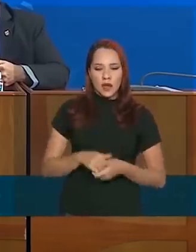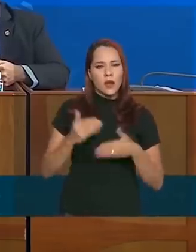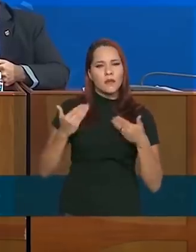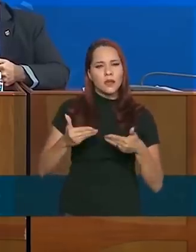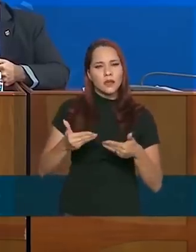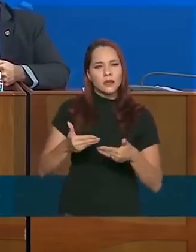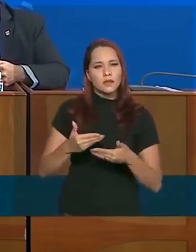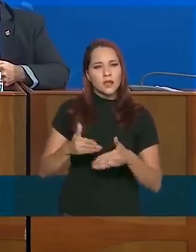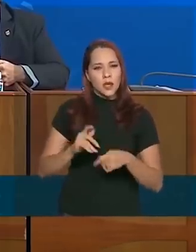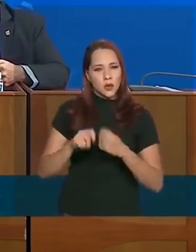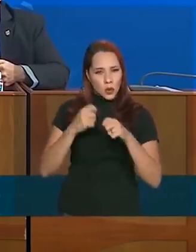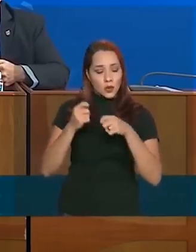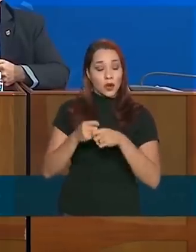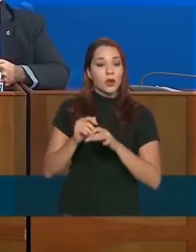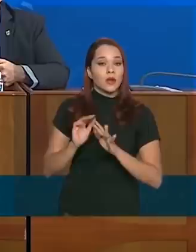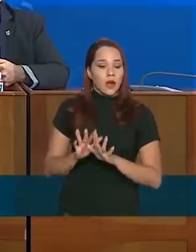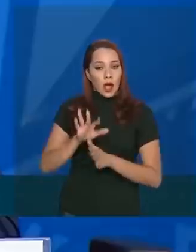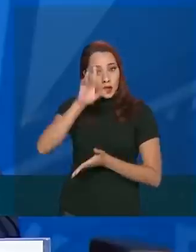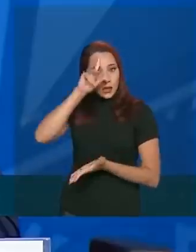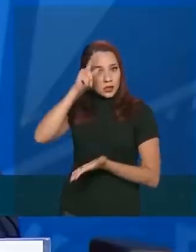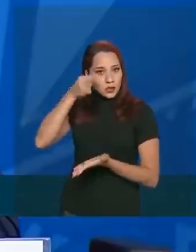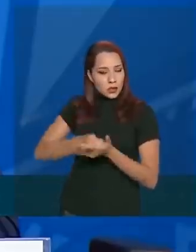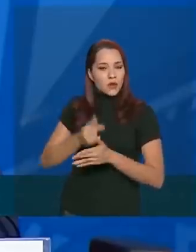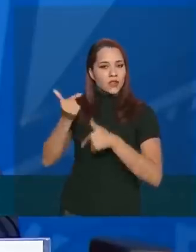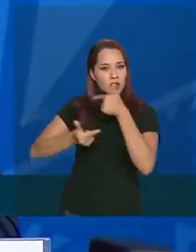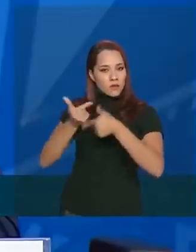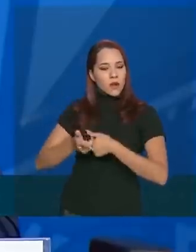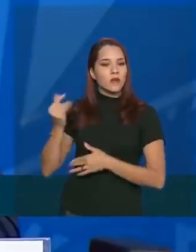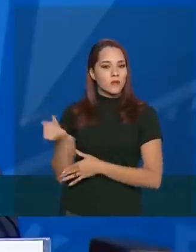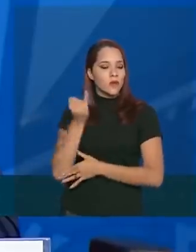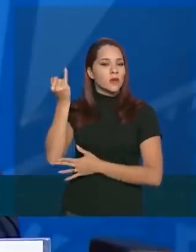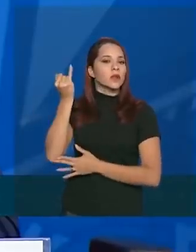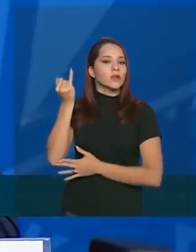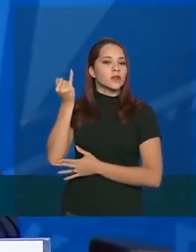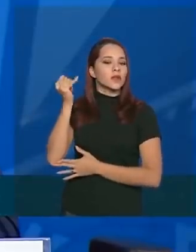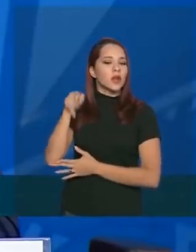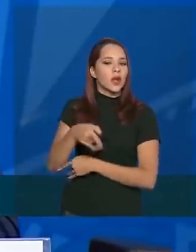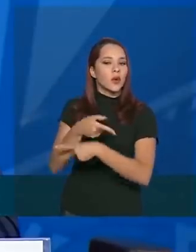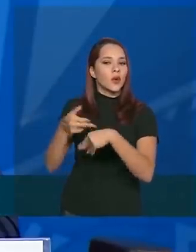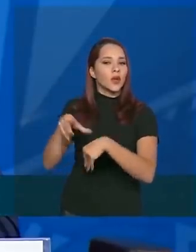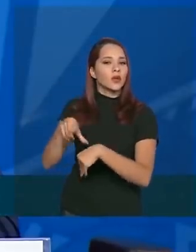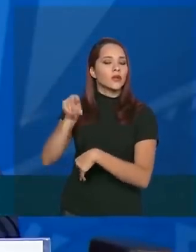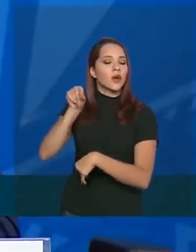isso. Só uma coisa: a decisão de atividades essenciais é uma coisa